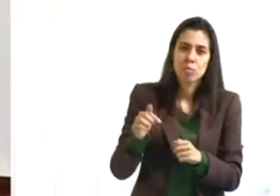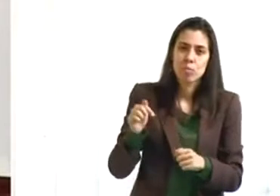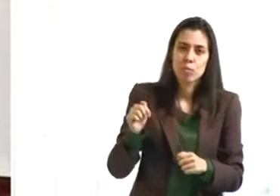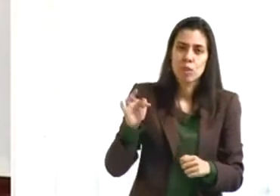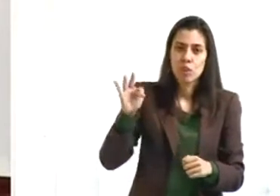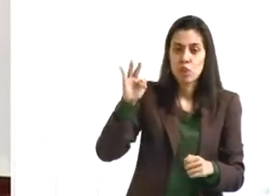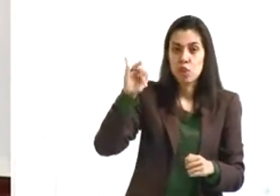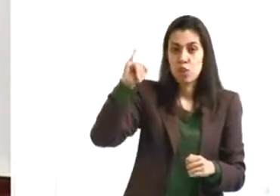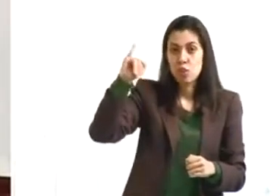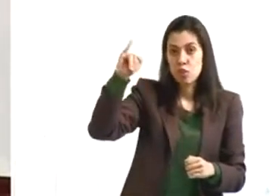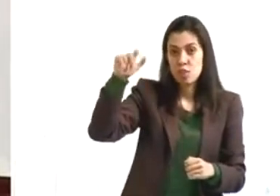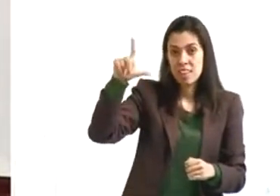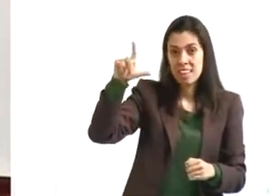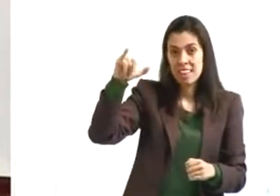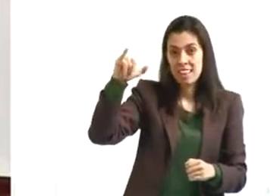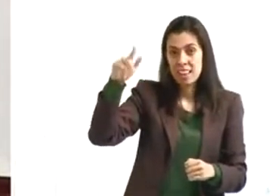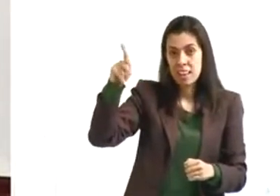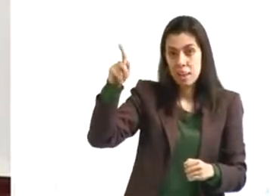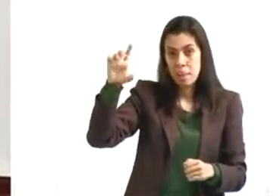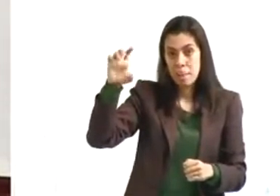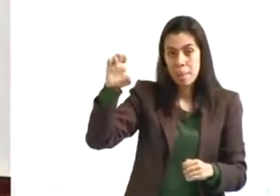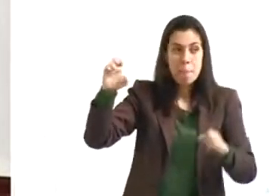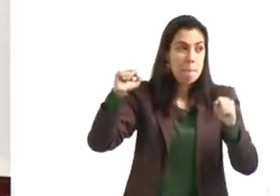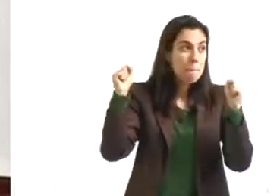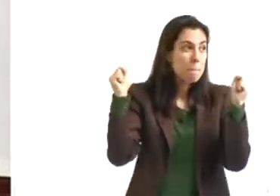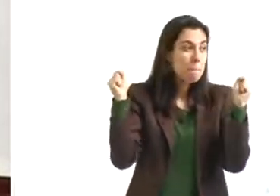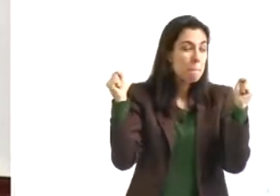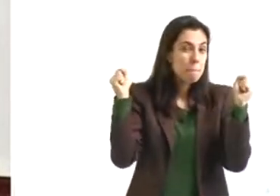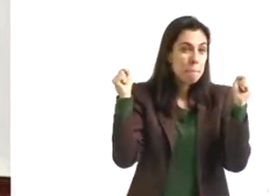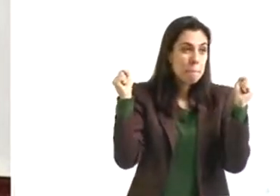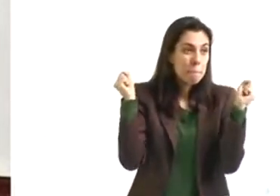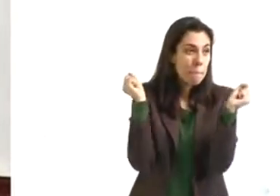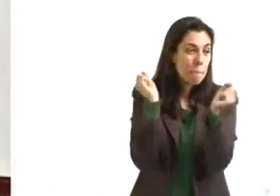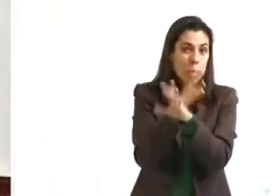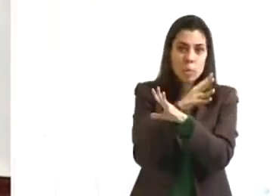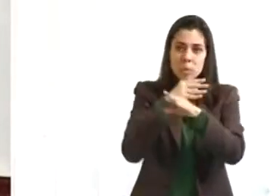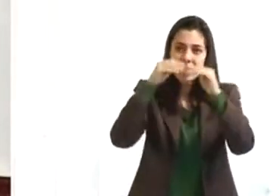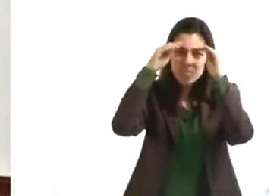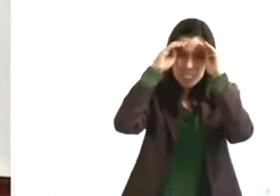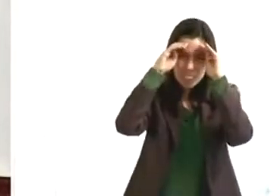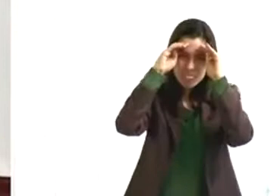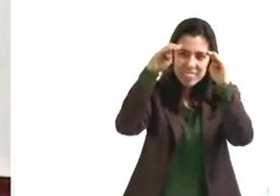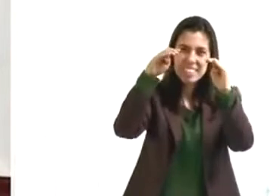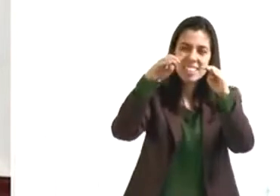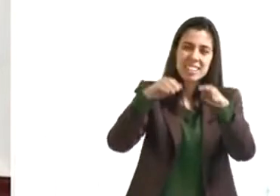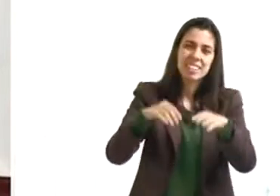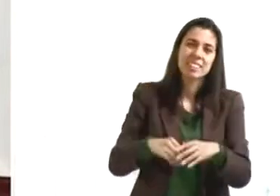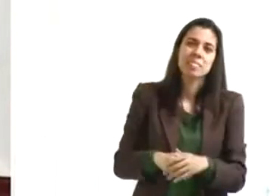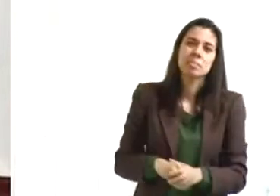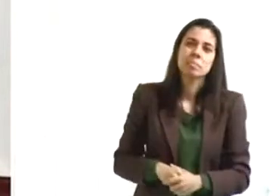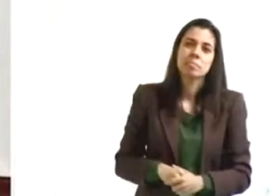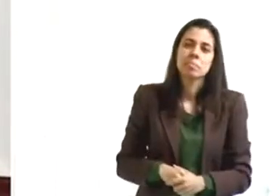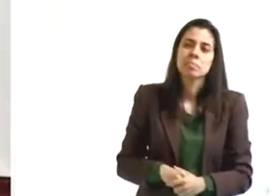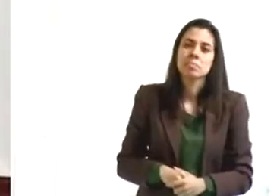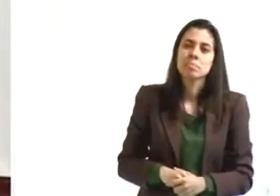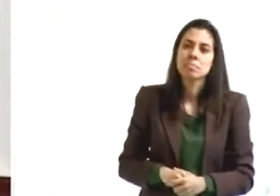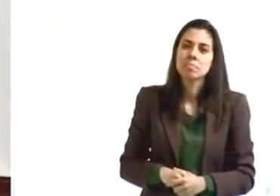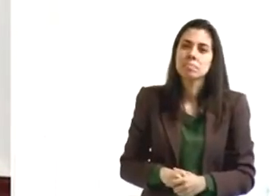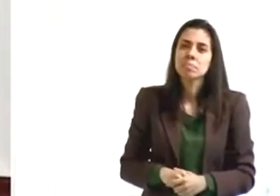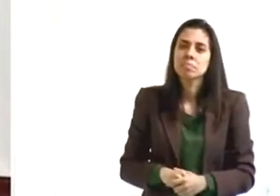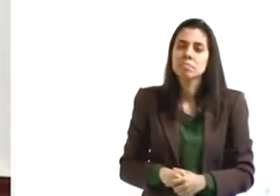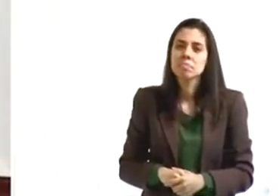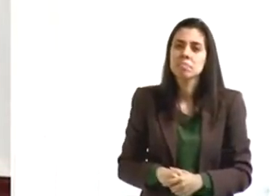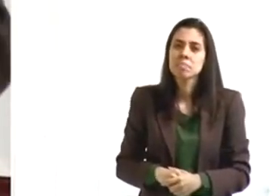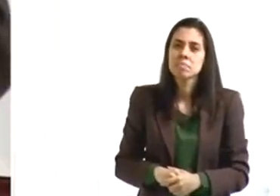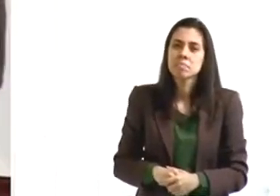nos faz lembrar um outro personagem lá no Antigo Testamento, porque o texto diz através da palavra do anjo: dispõe-te e vai para o lado do sul.